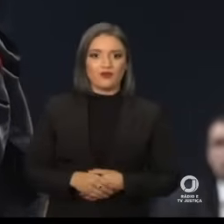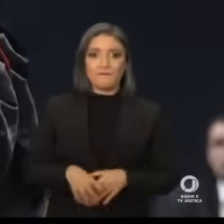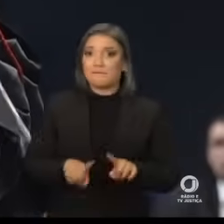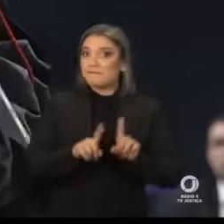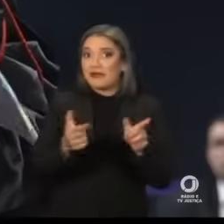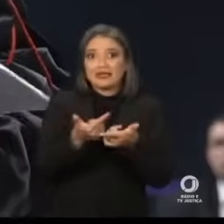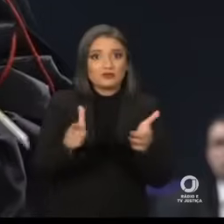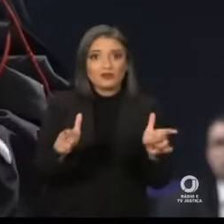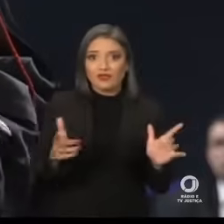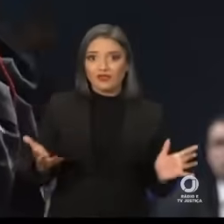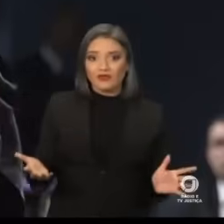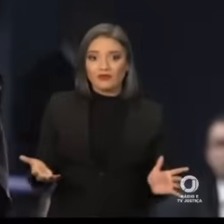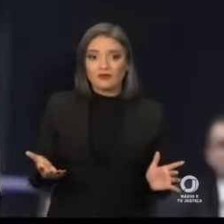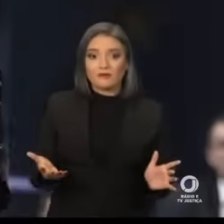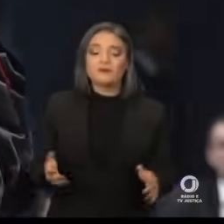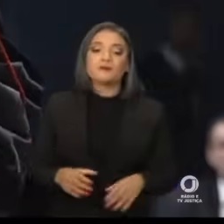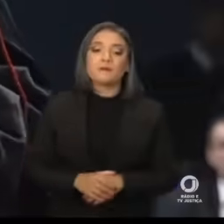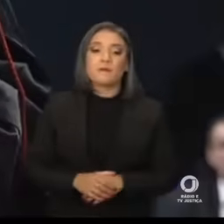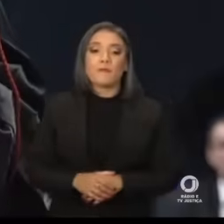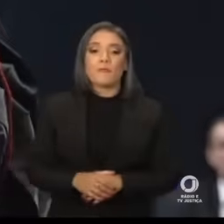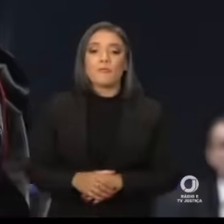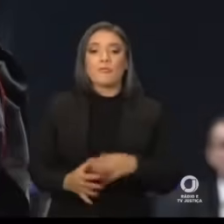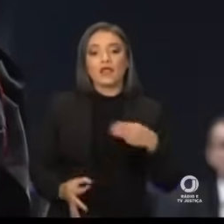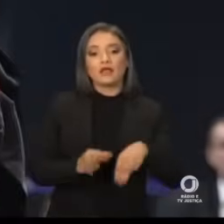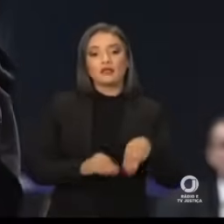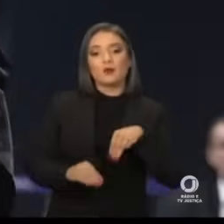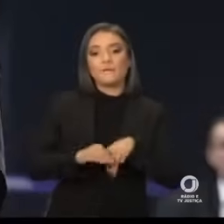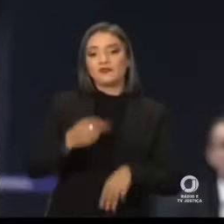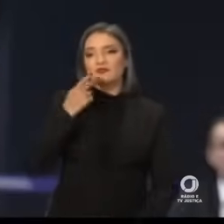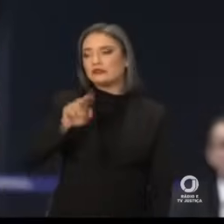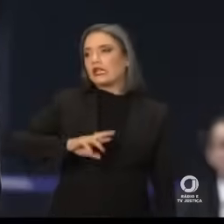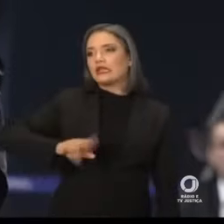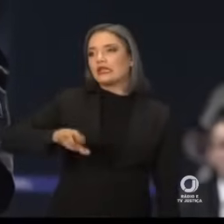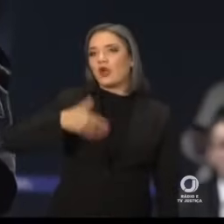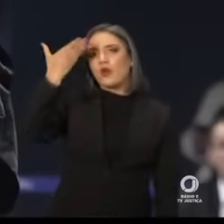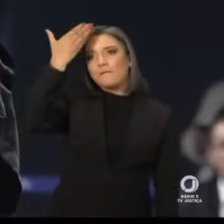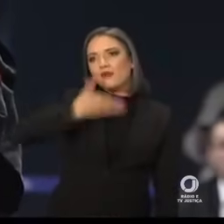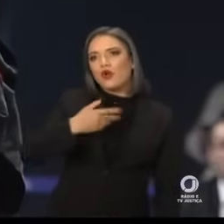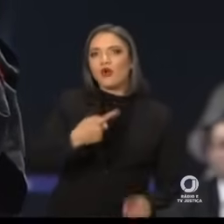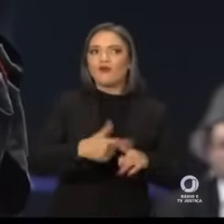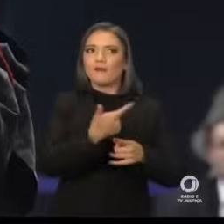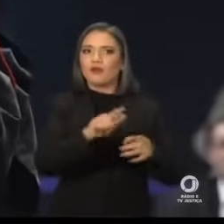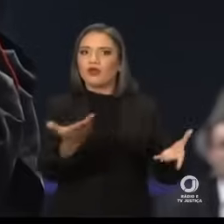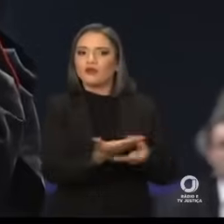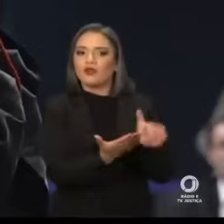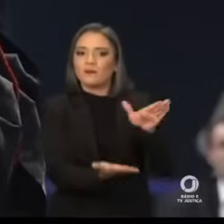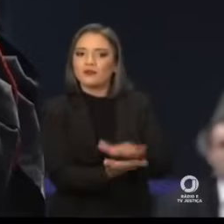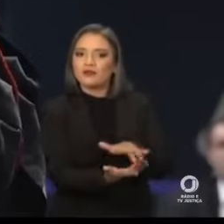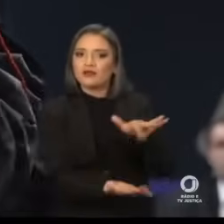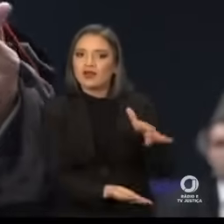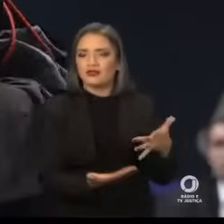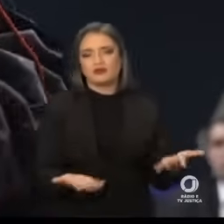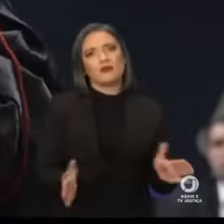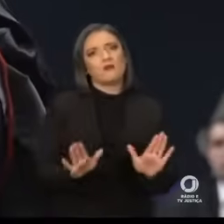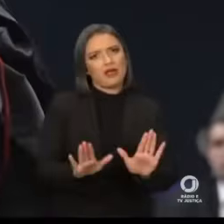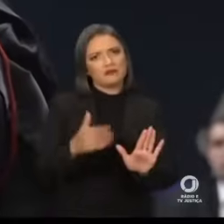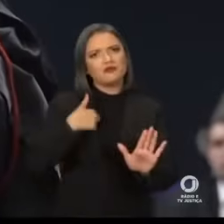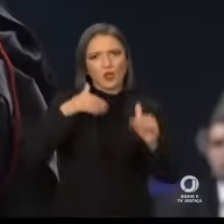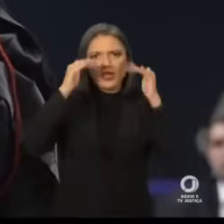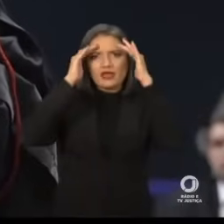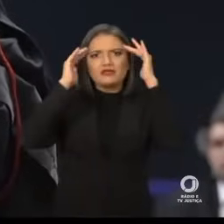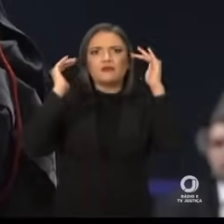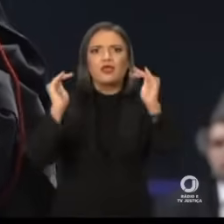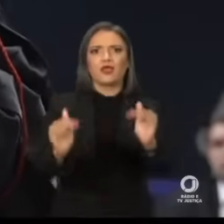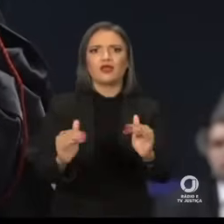Houve entendimento por parte do ministro de que isso não é prova, porque não está nos autos. Com todo respeito, a